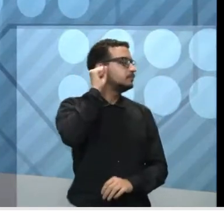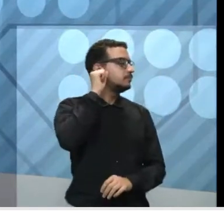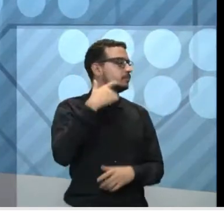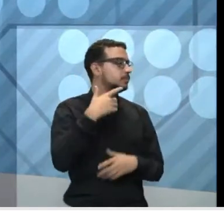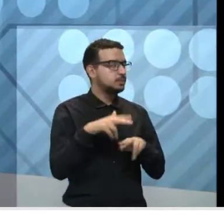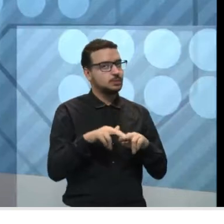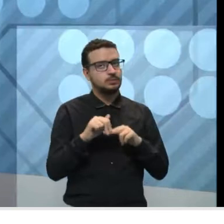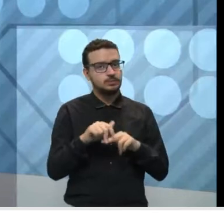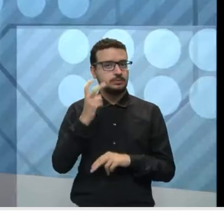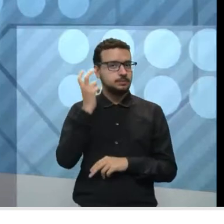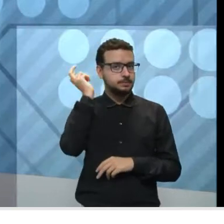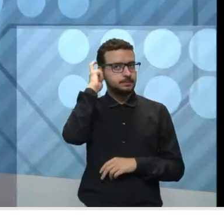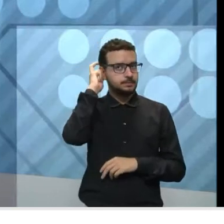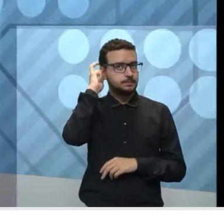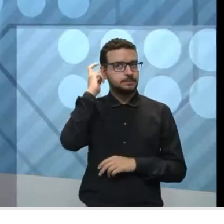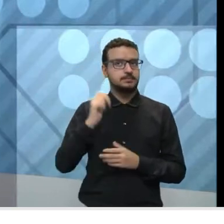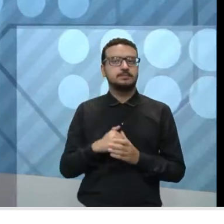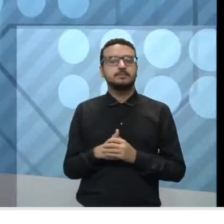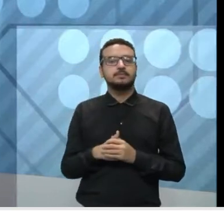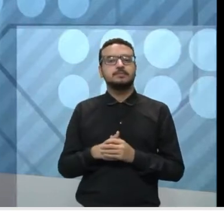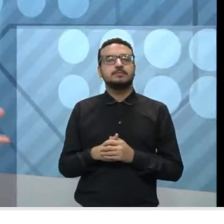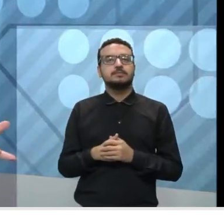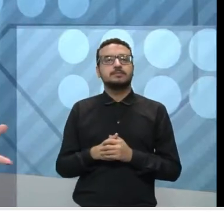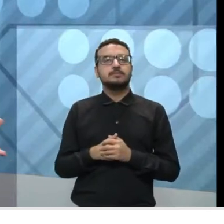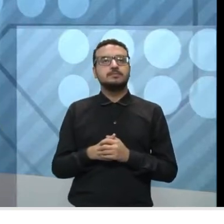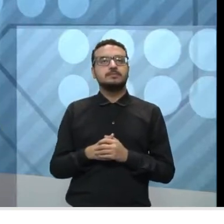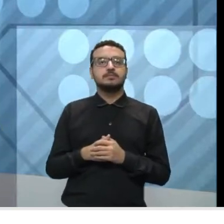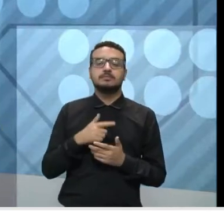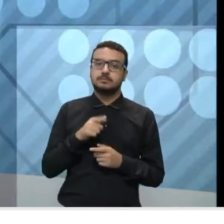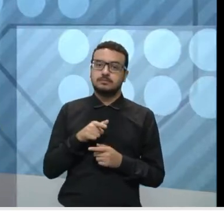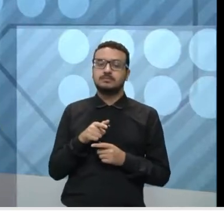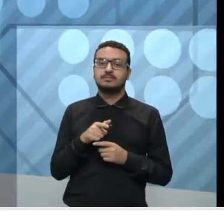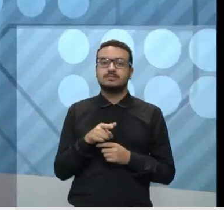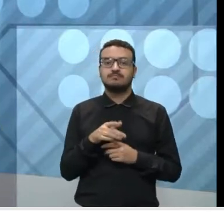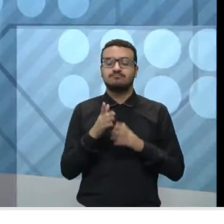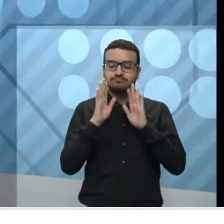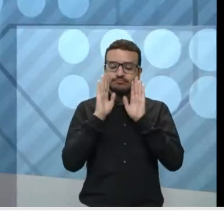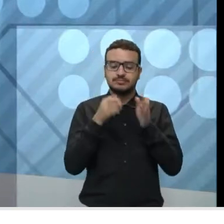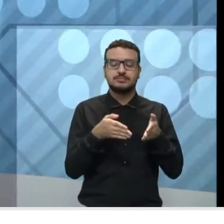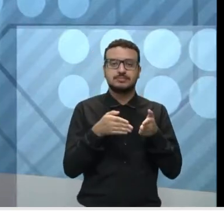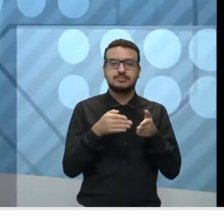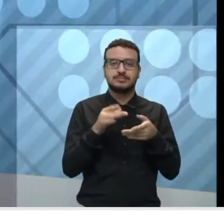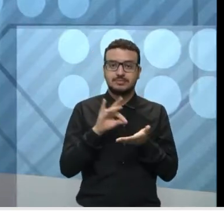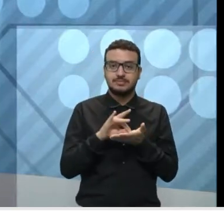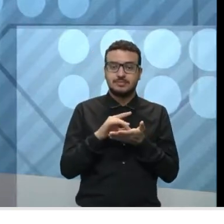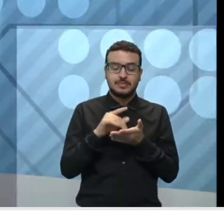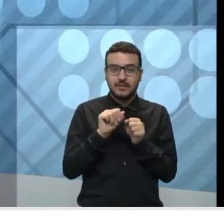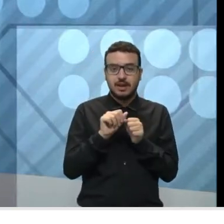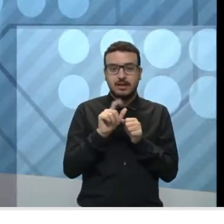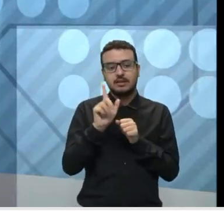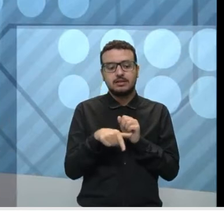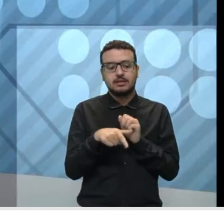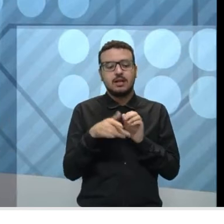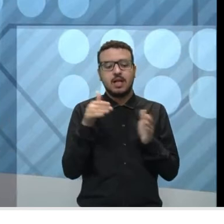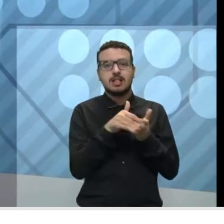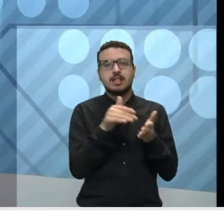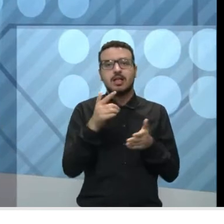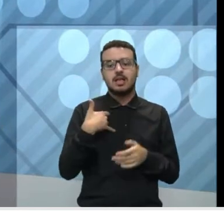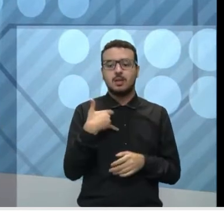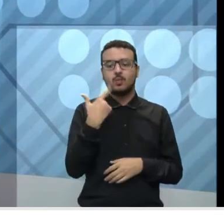é recomendado que seja realizado precocemente, até mais ou menos 1 ano de idade. Tá? Então, um adulto passou a vida toda